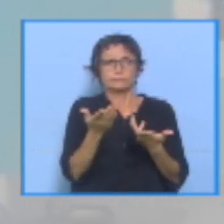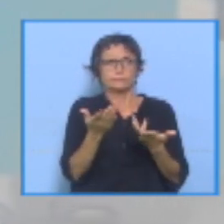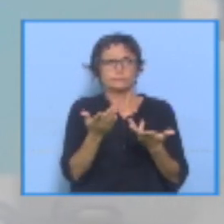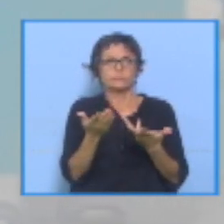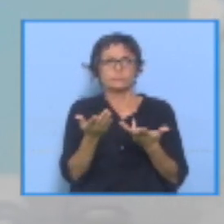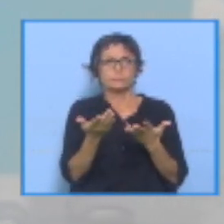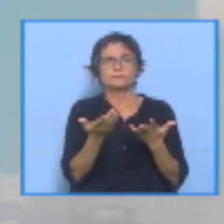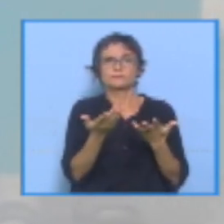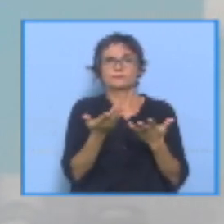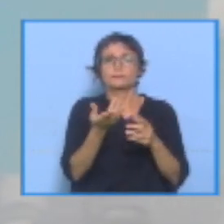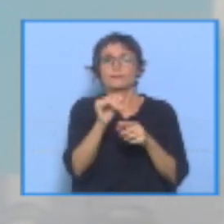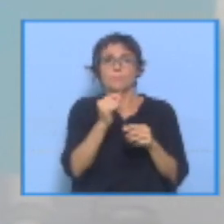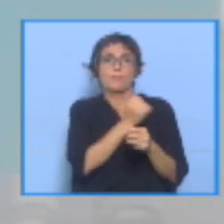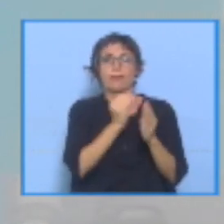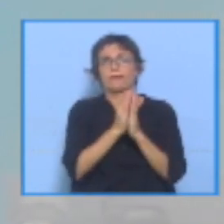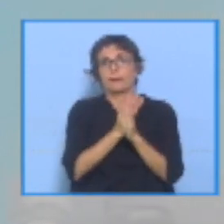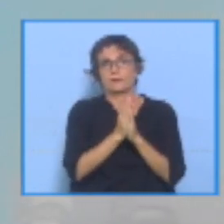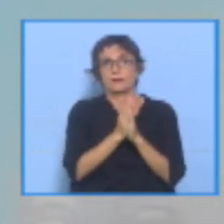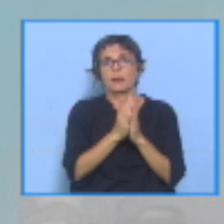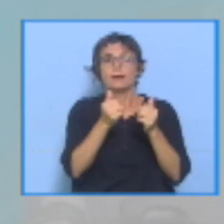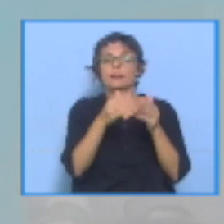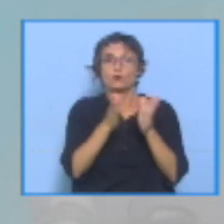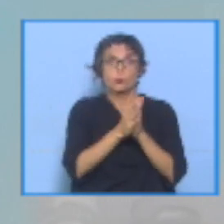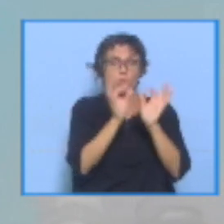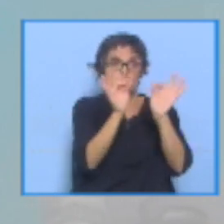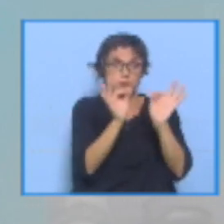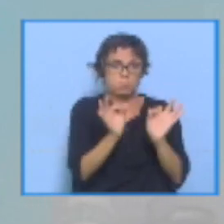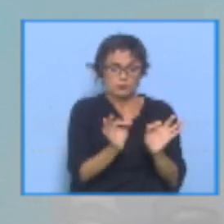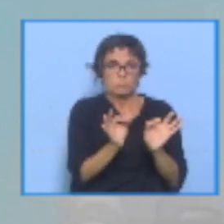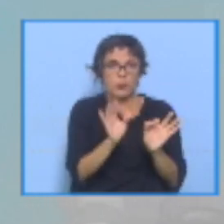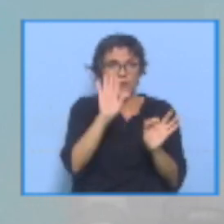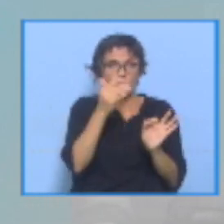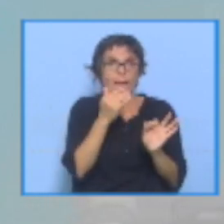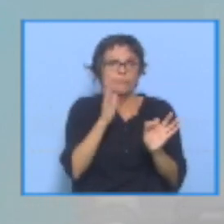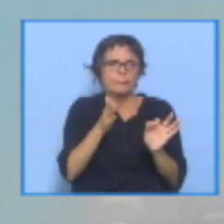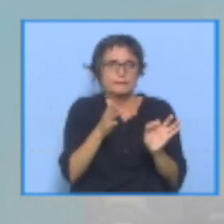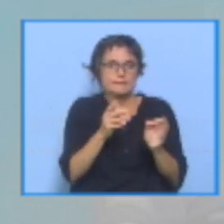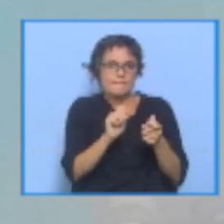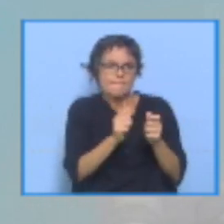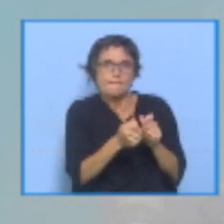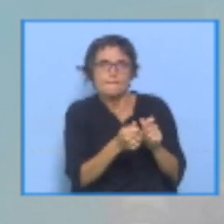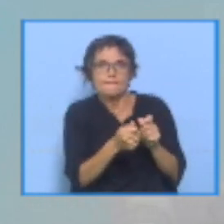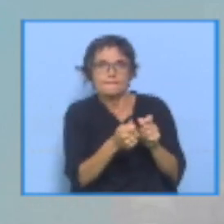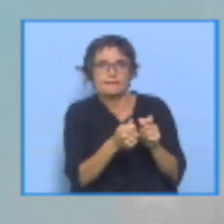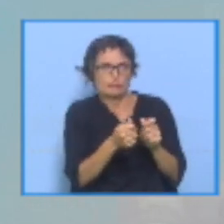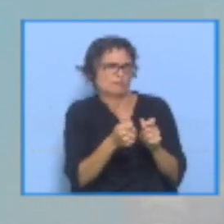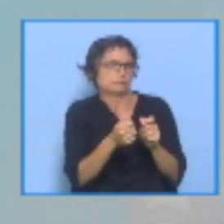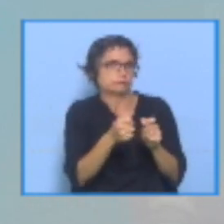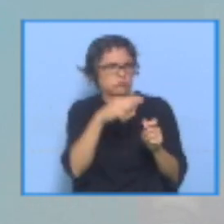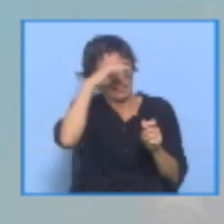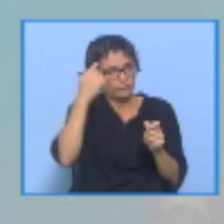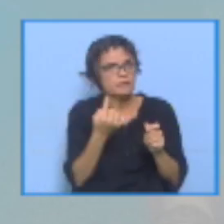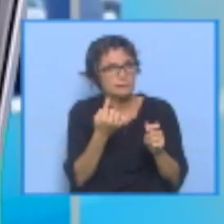participa num ofertório. Tudo isto são pequenas ocasiões que fazem a diferença em que se pode acolher gente Exatamente. nova, não é?